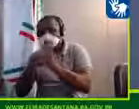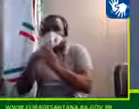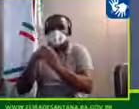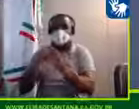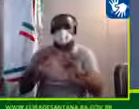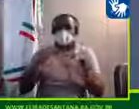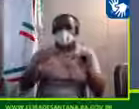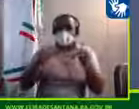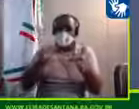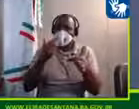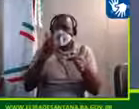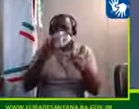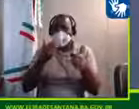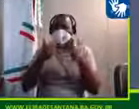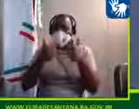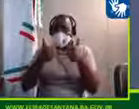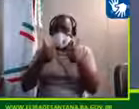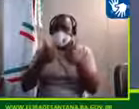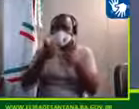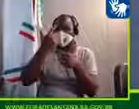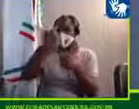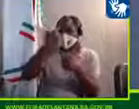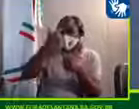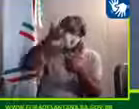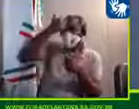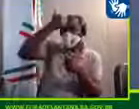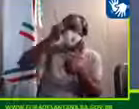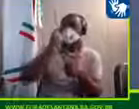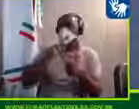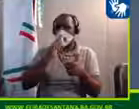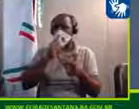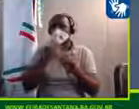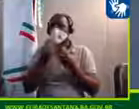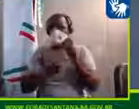muito positiva a ação que foi tomada em Feira de Santana